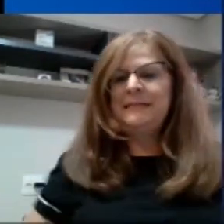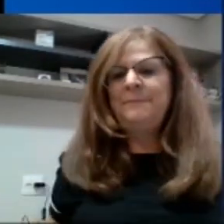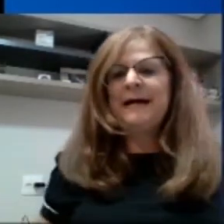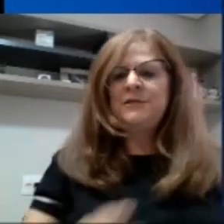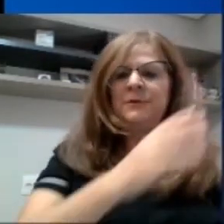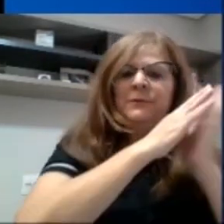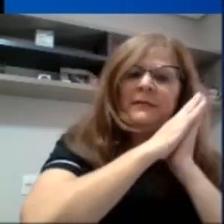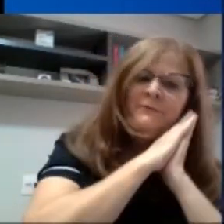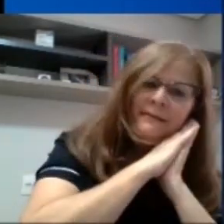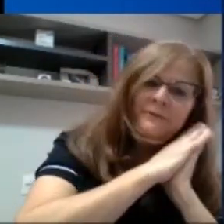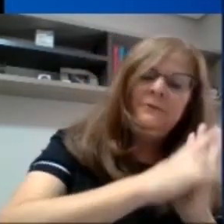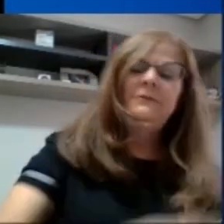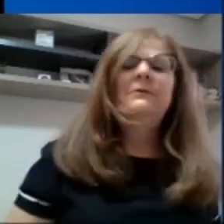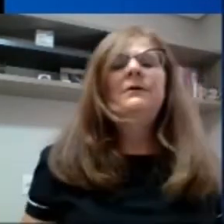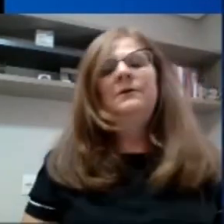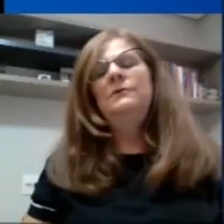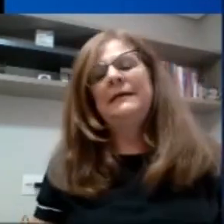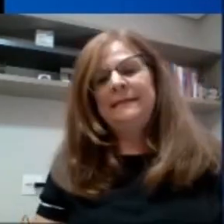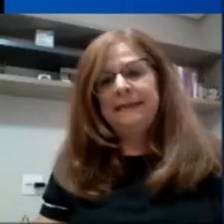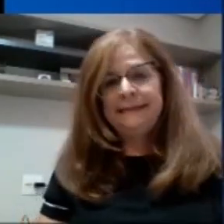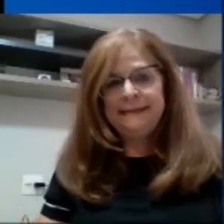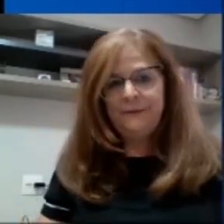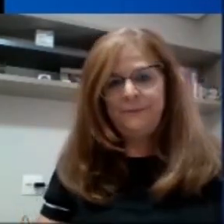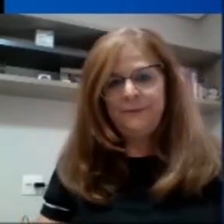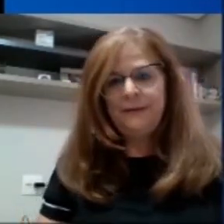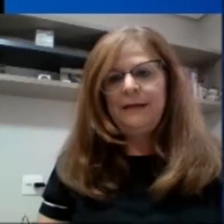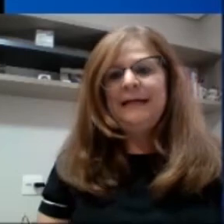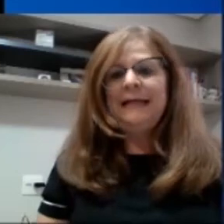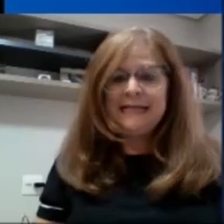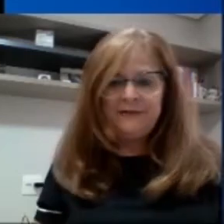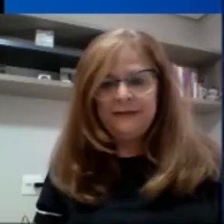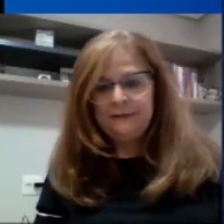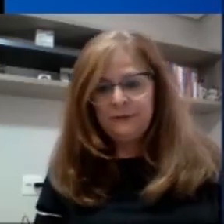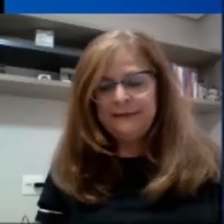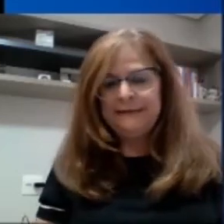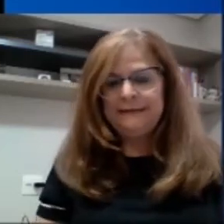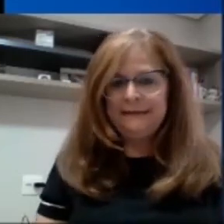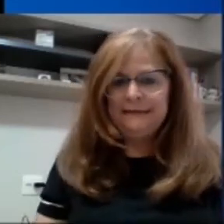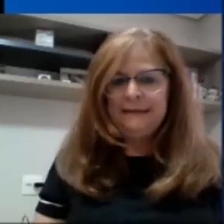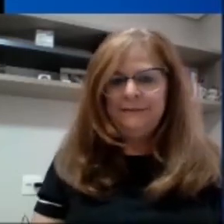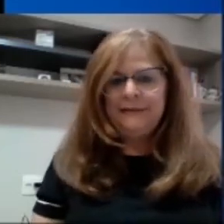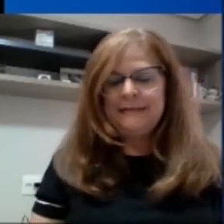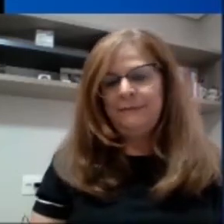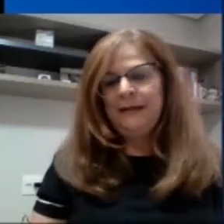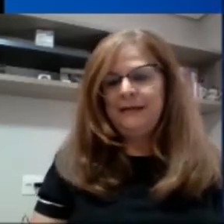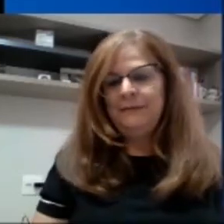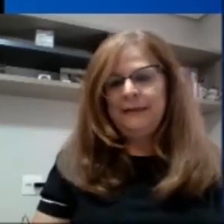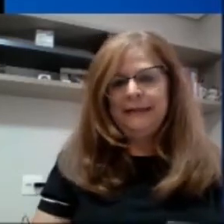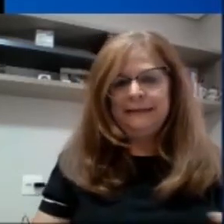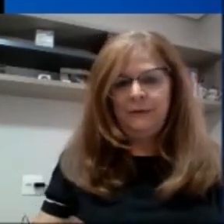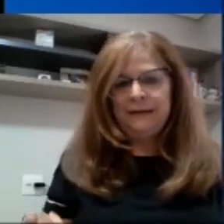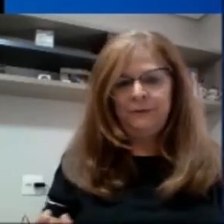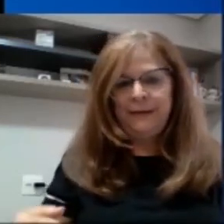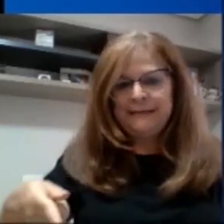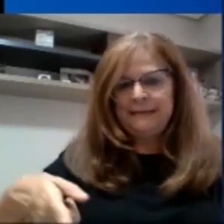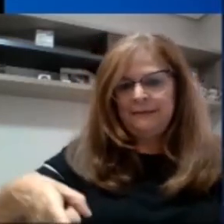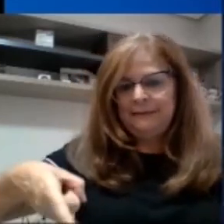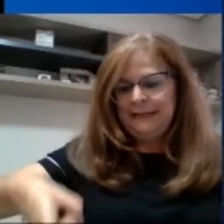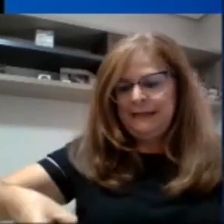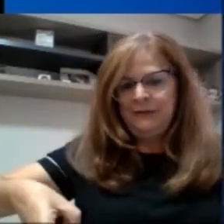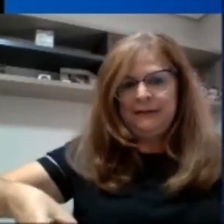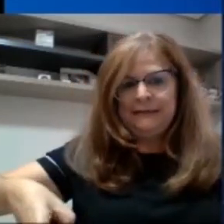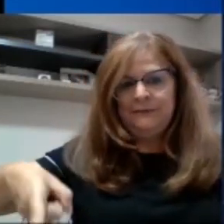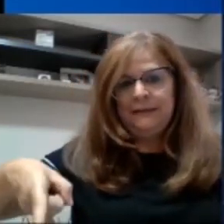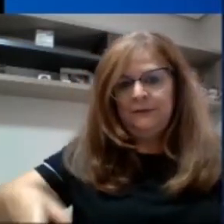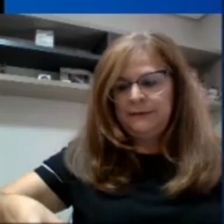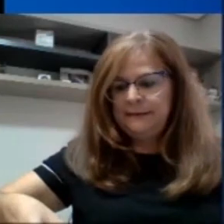desse espaço para poder fazer a sinalização. Classificadores, né? Por exemplo, a cama, né? Ela tem 4 pés, então tá